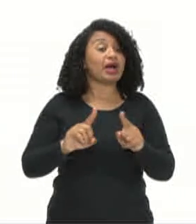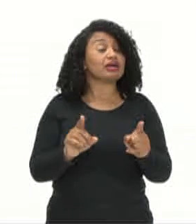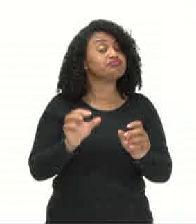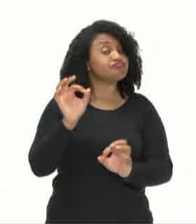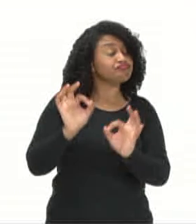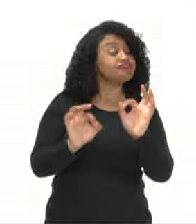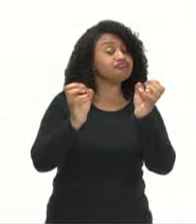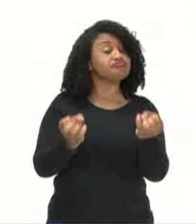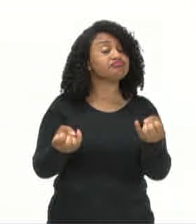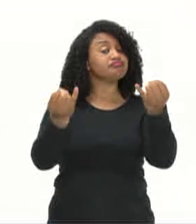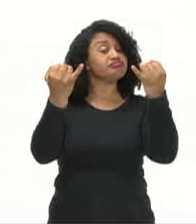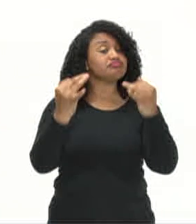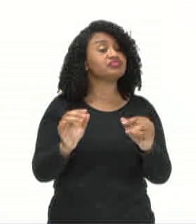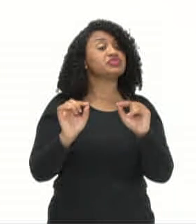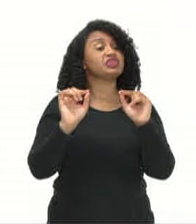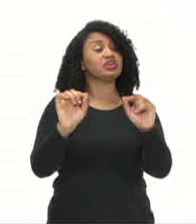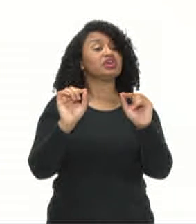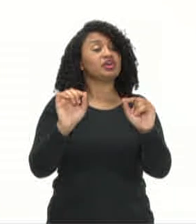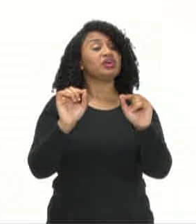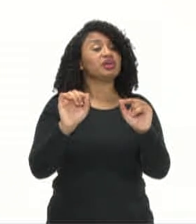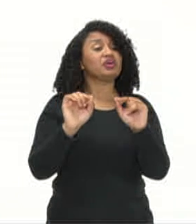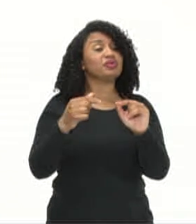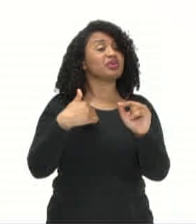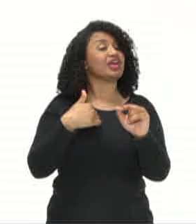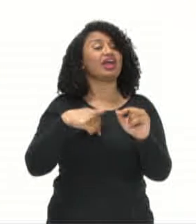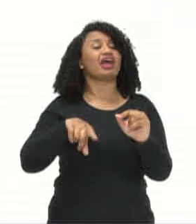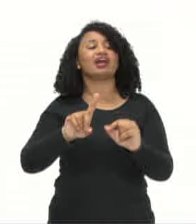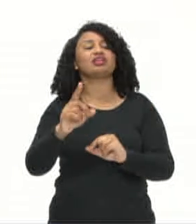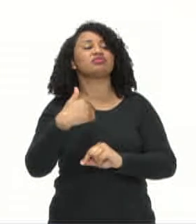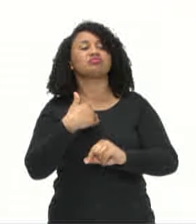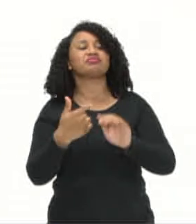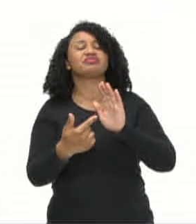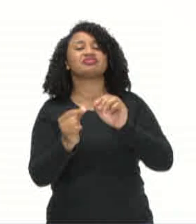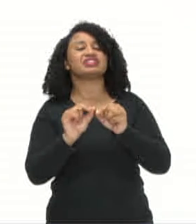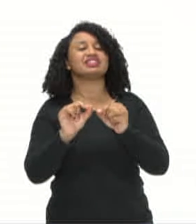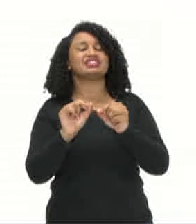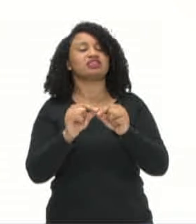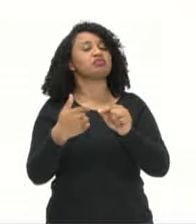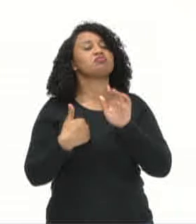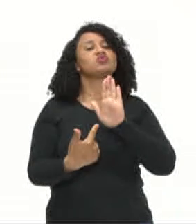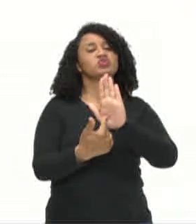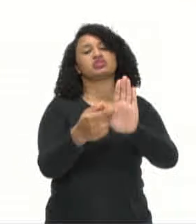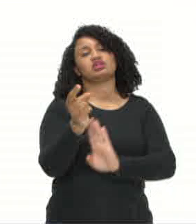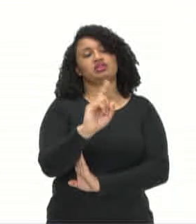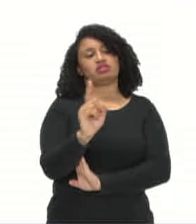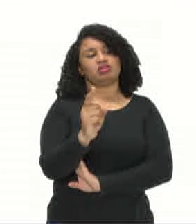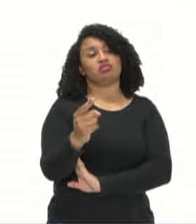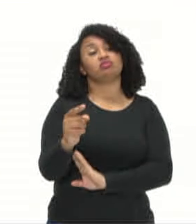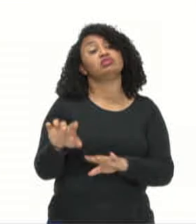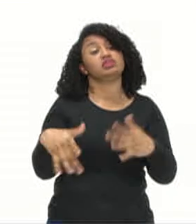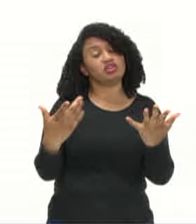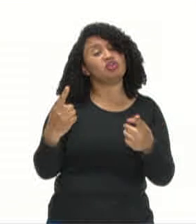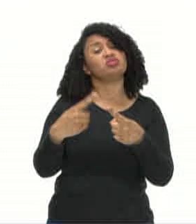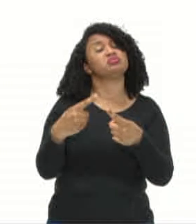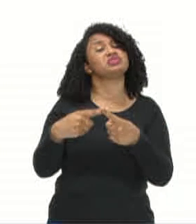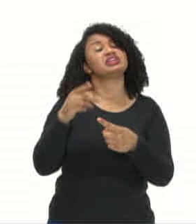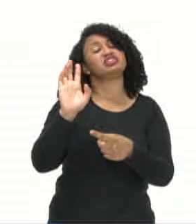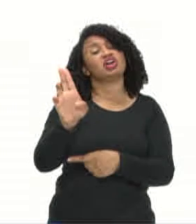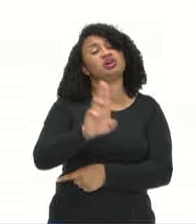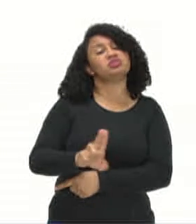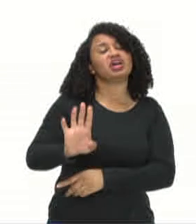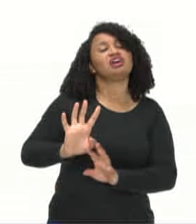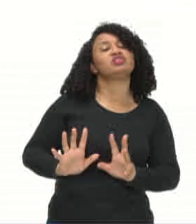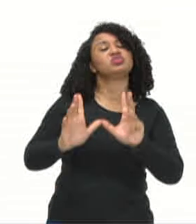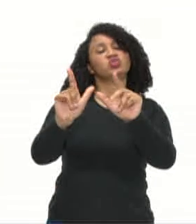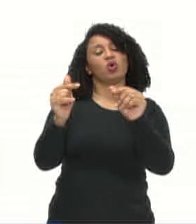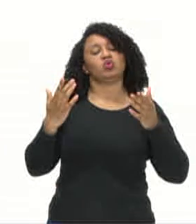que ela os não trazia assim por faceira, senão porque já gastara todos